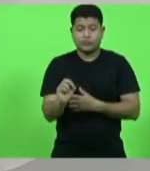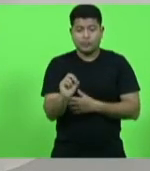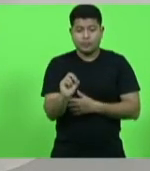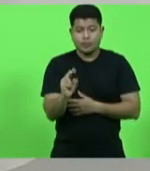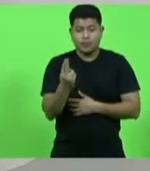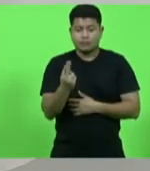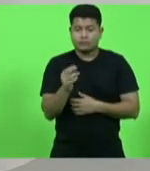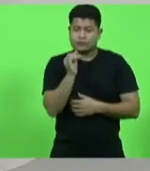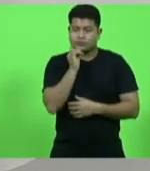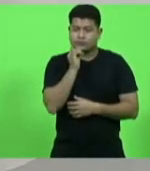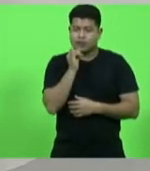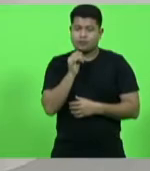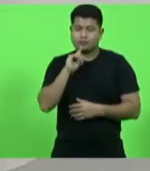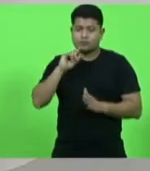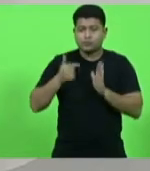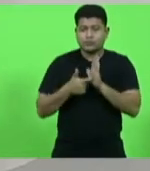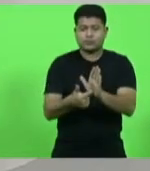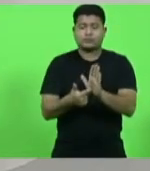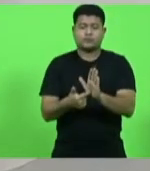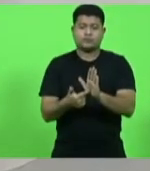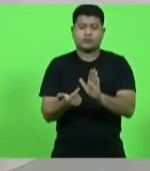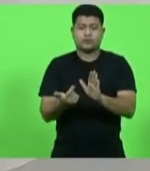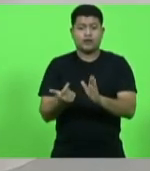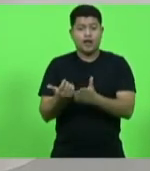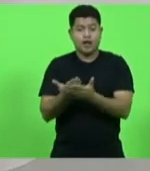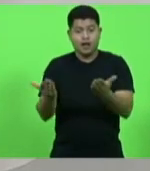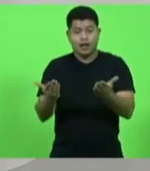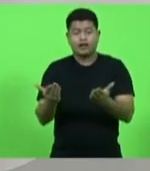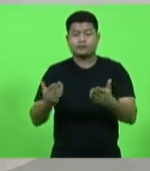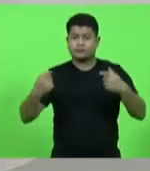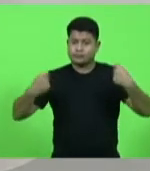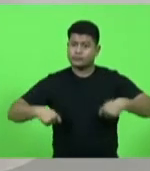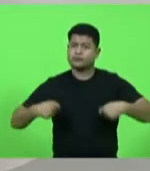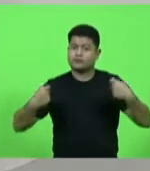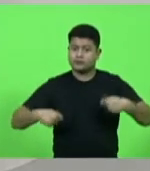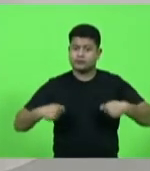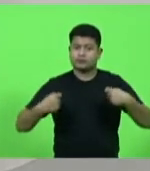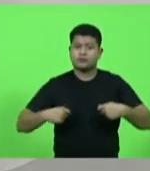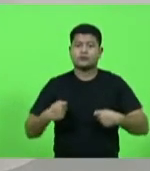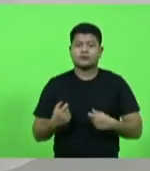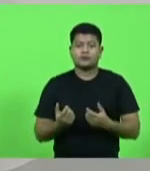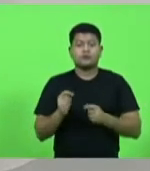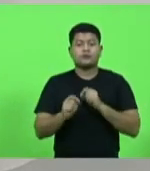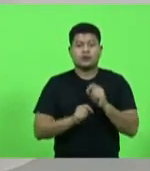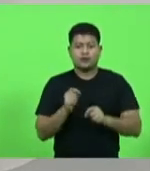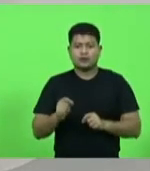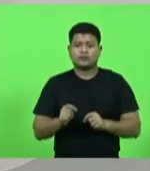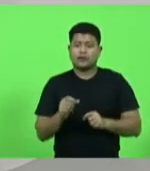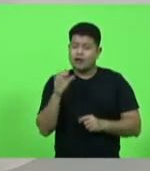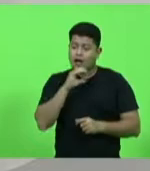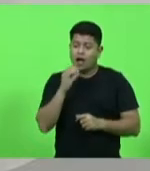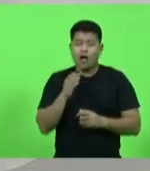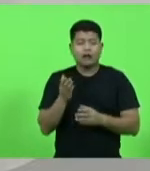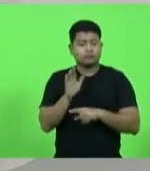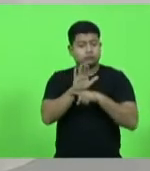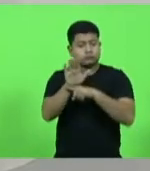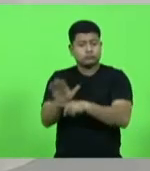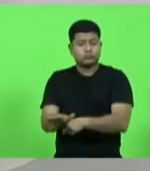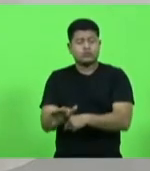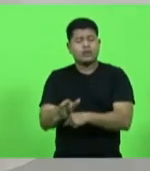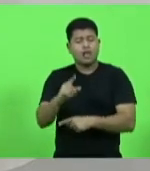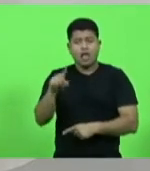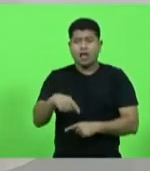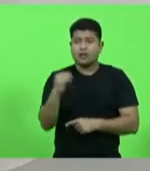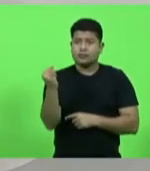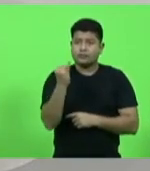simples denúncia. Essas pessoas, elas precisam de uma porta aberta. É importante para a democracia que